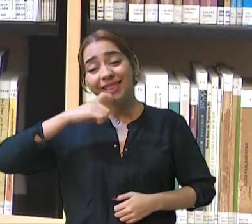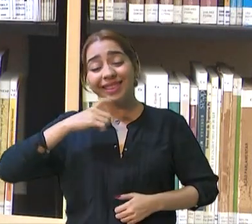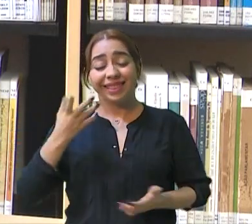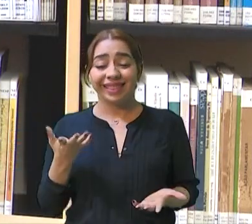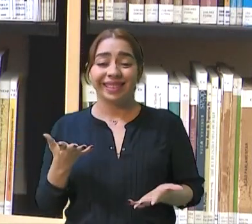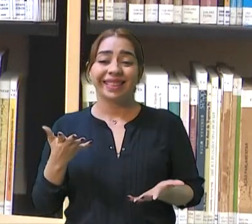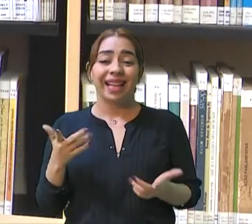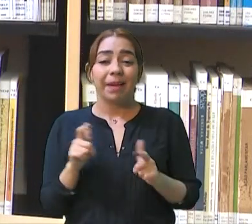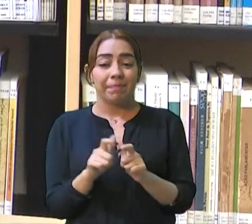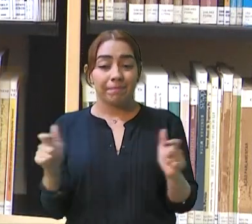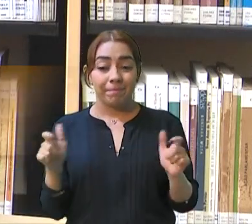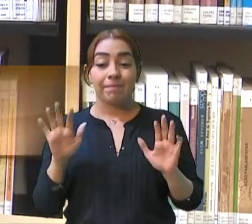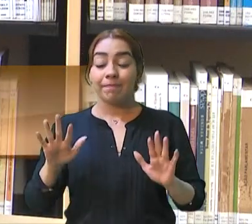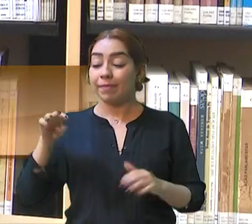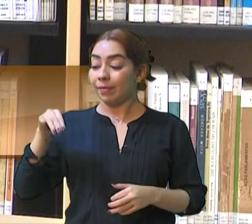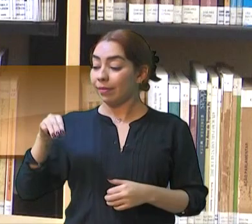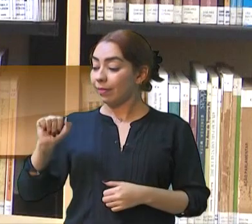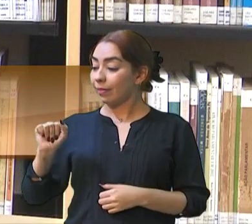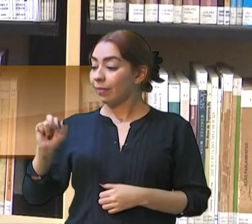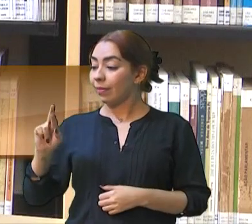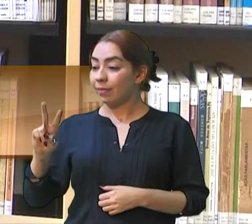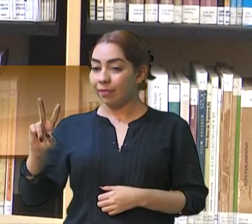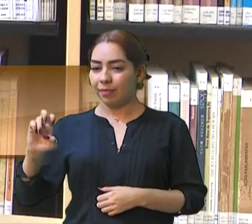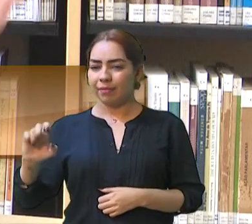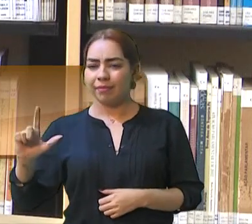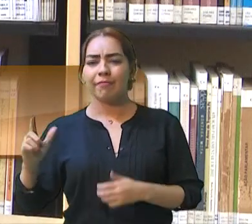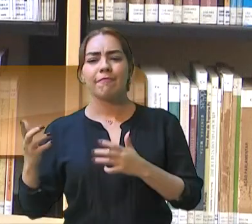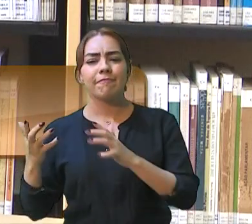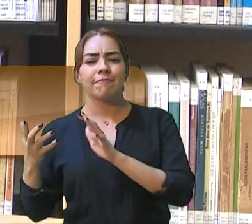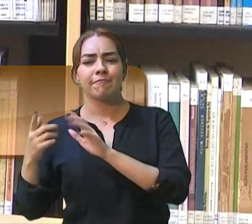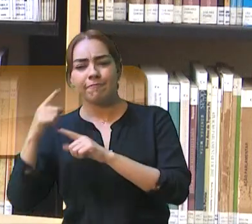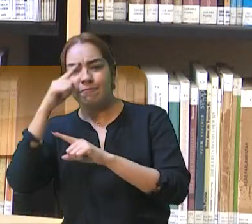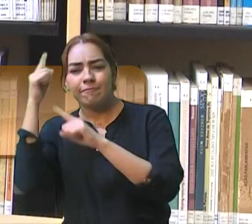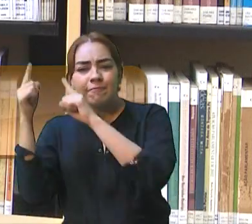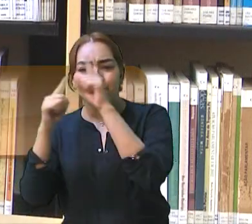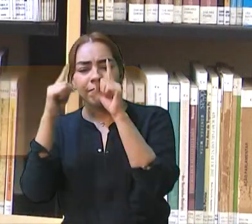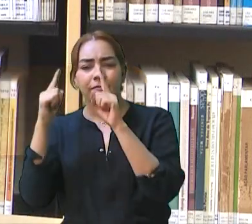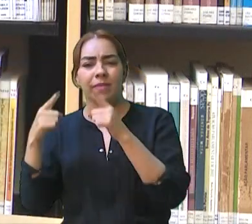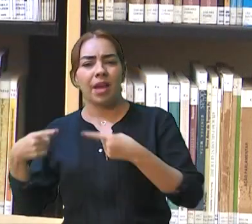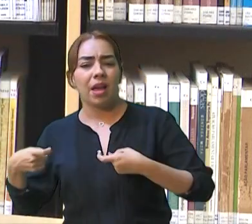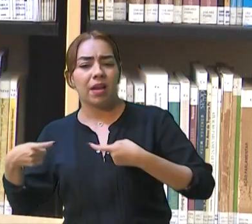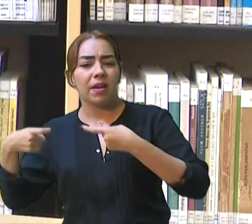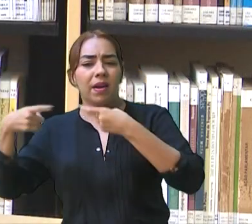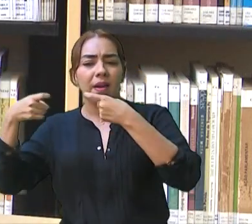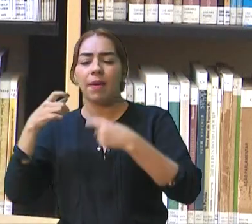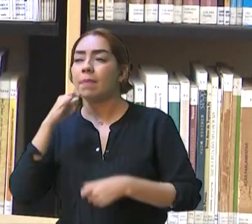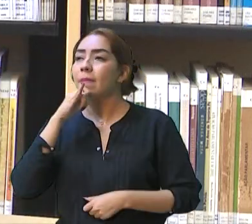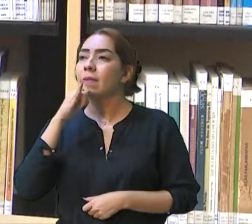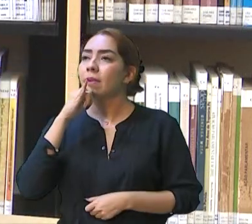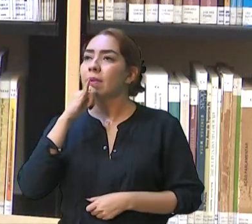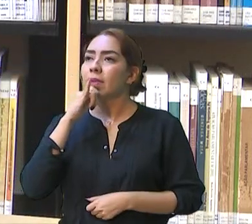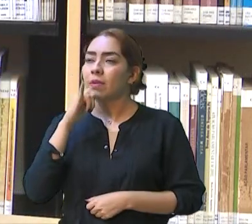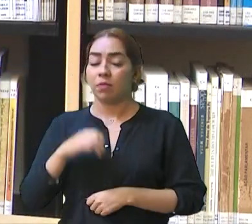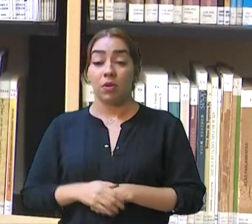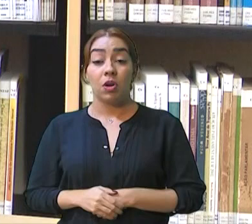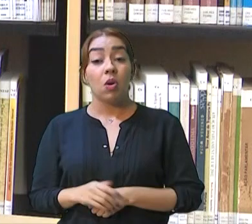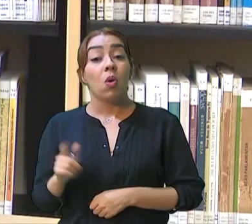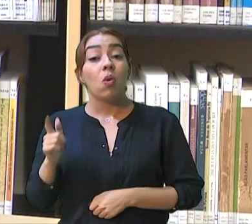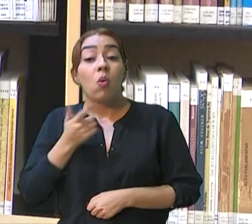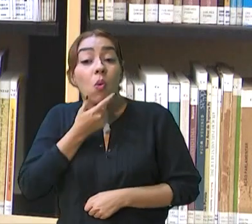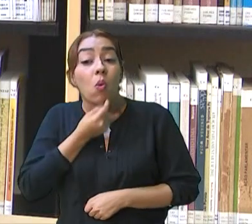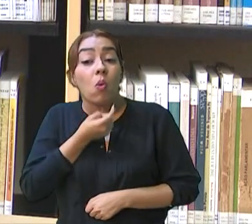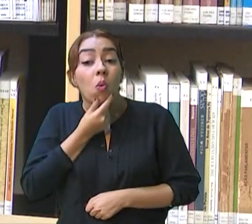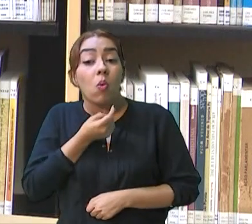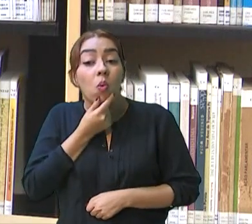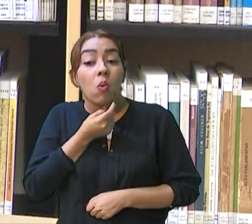a criar histórias reais, tipo, a Guerra do Vietnã estava acontecendo, o Homem de Ferro estava fazendo armas para